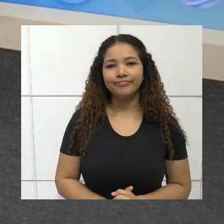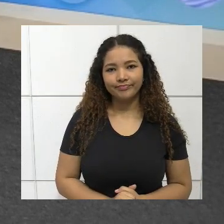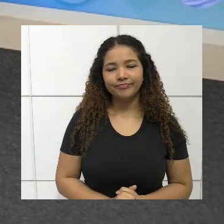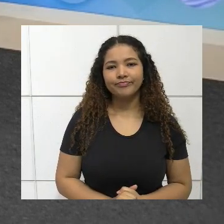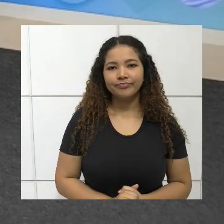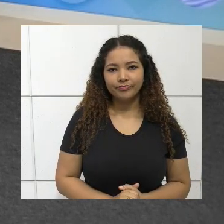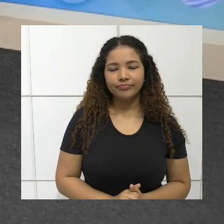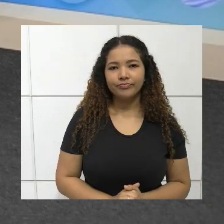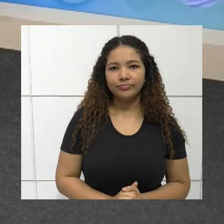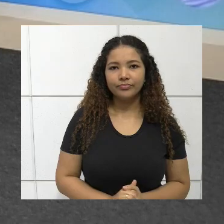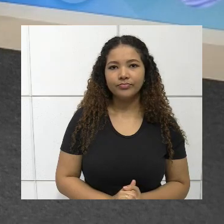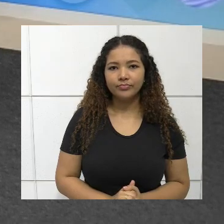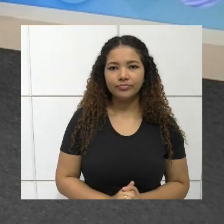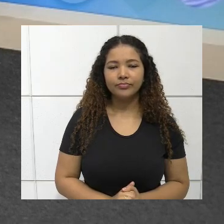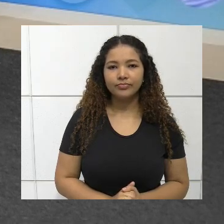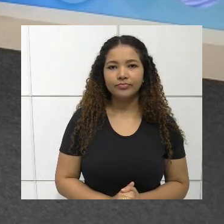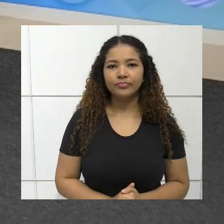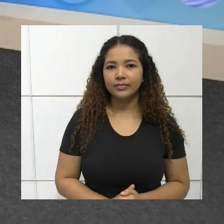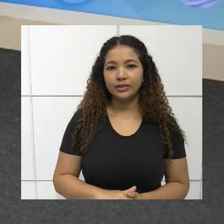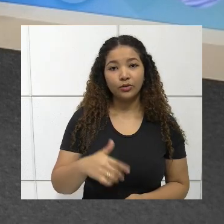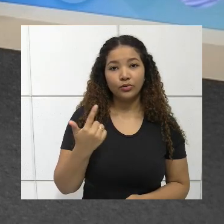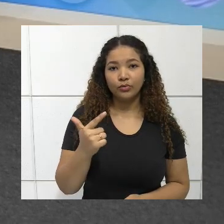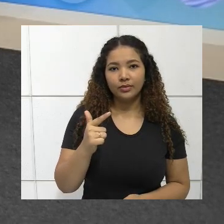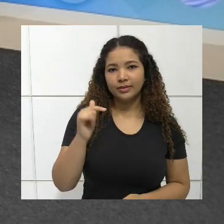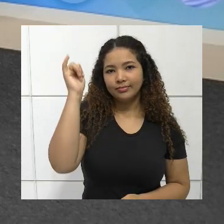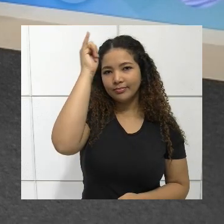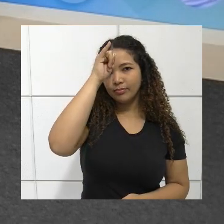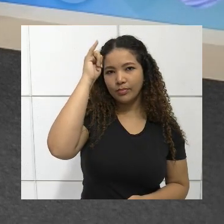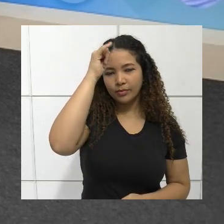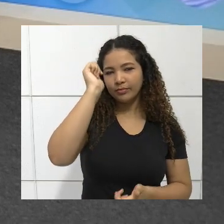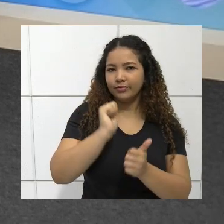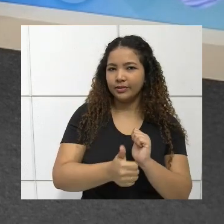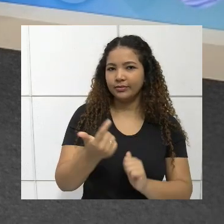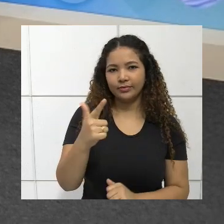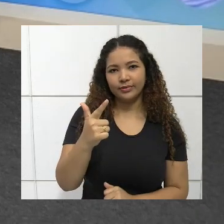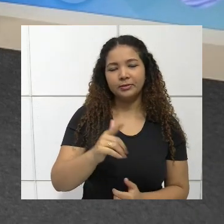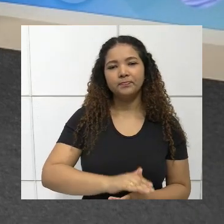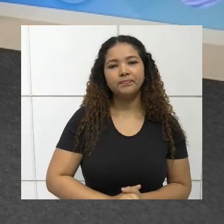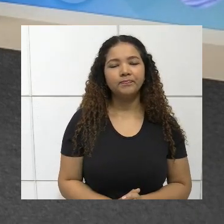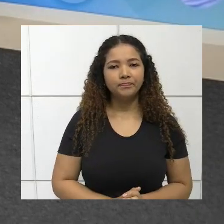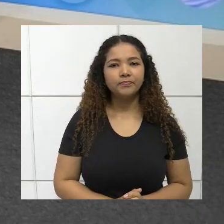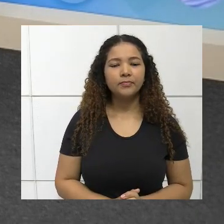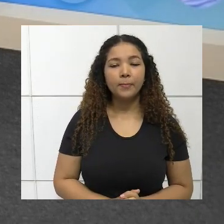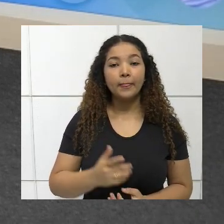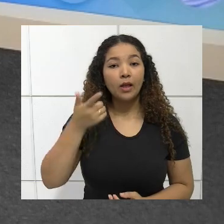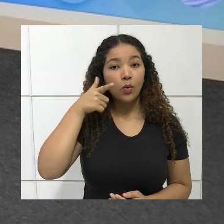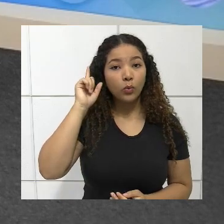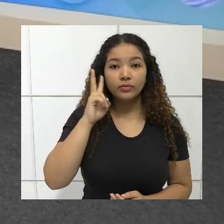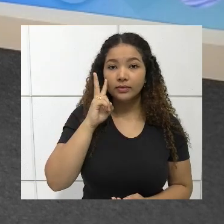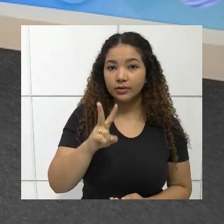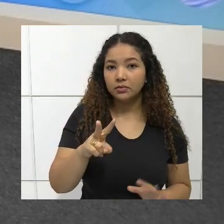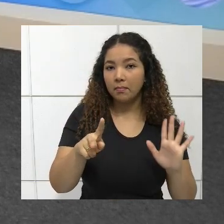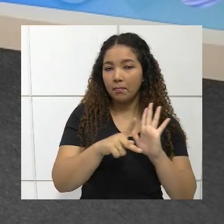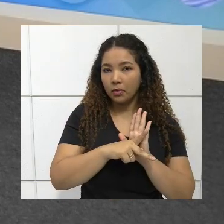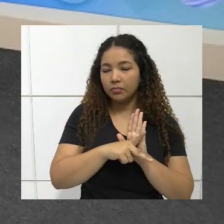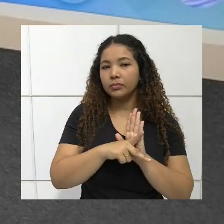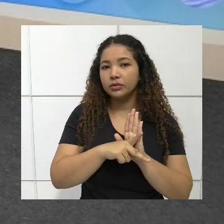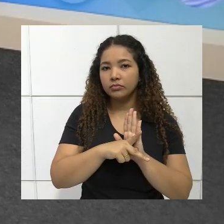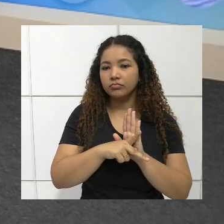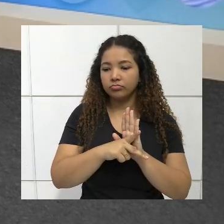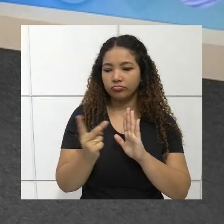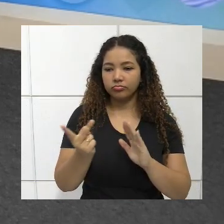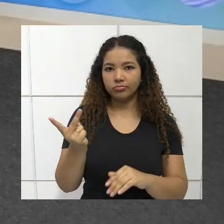cinematográfico Anselmo Lazar, não tem mais ninguém bobo no futebol. Ontem a gente viu que o próprio Vini Júnior com o Neymar